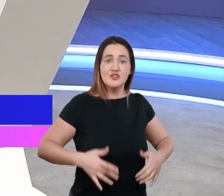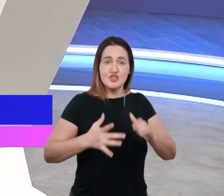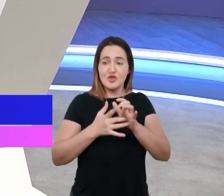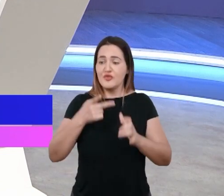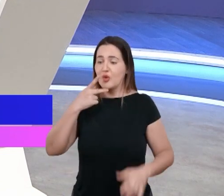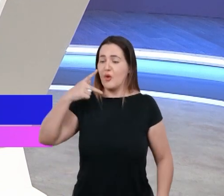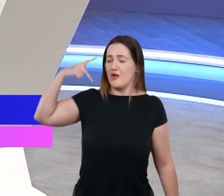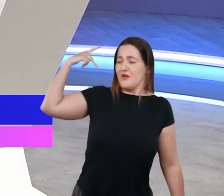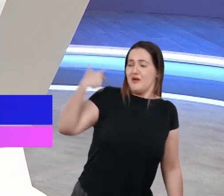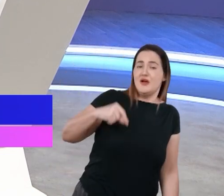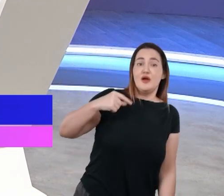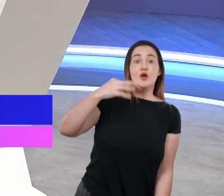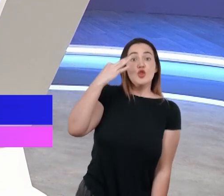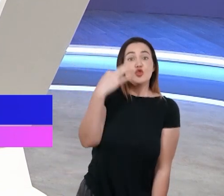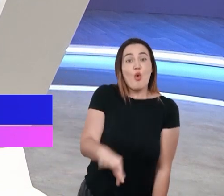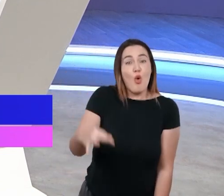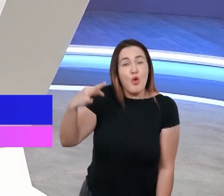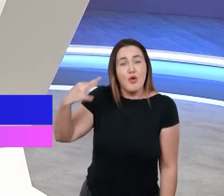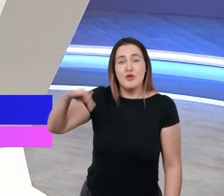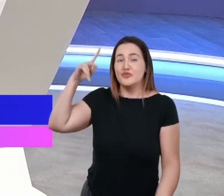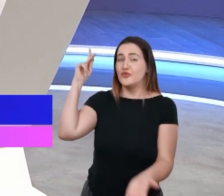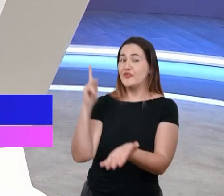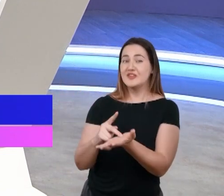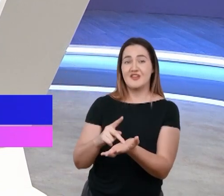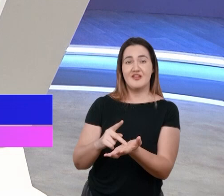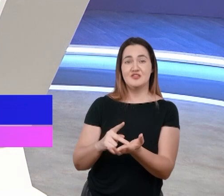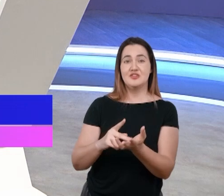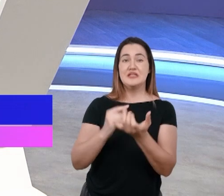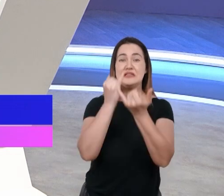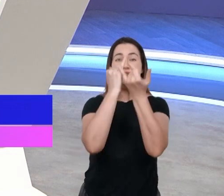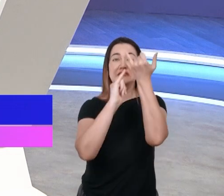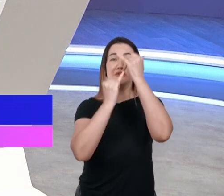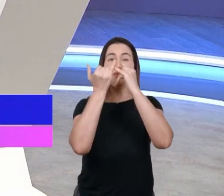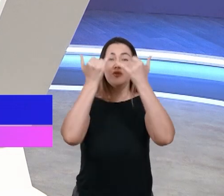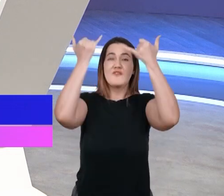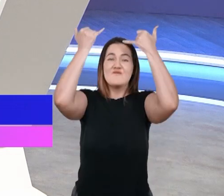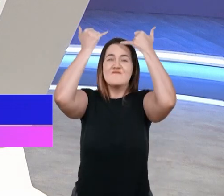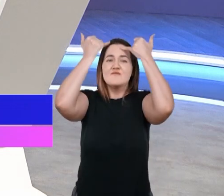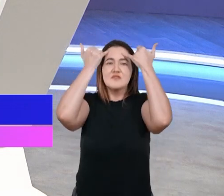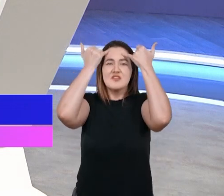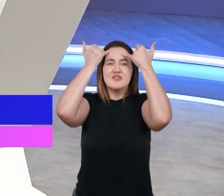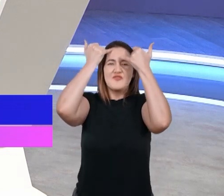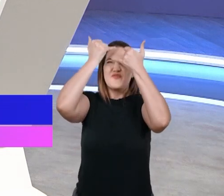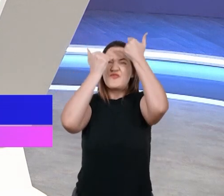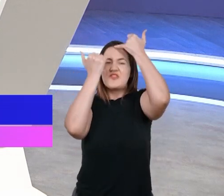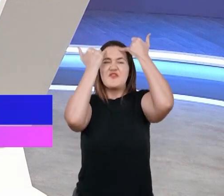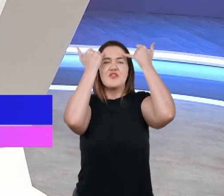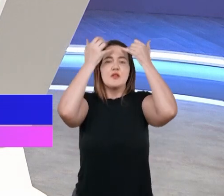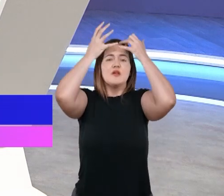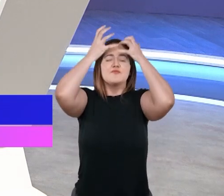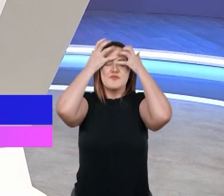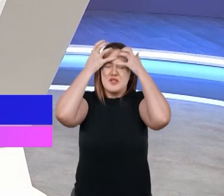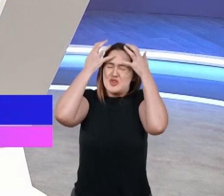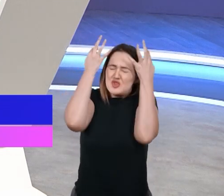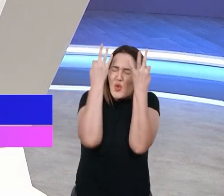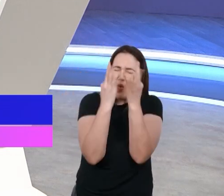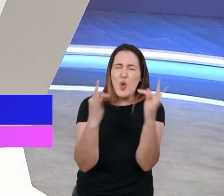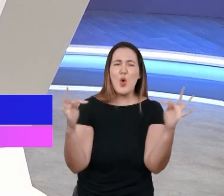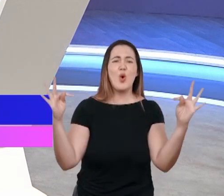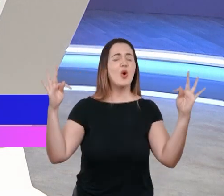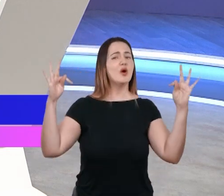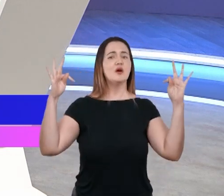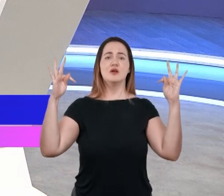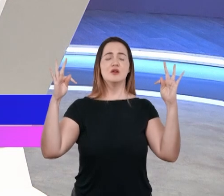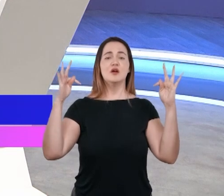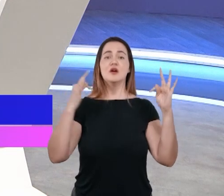Quando golpearam Jesus, aquilo doeu de verdade. Quando colocaram uma coroa de espinhos na cabeça dele, aquilo rasgou a sua pele como rasgaria a